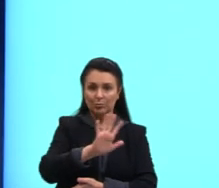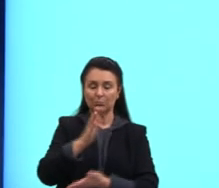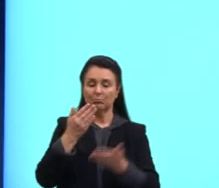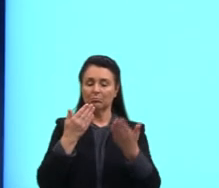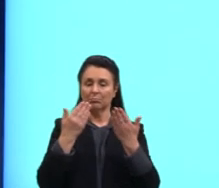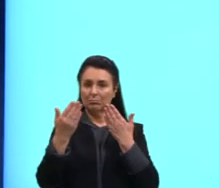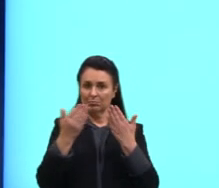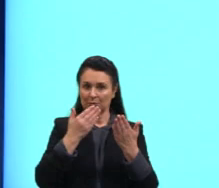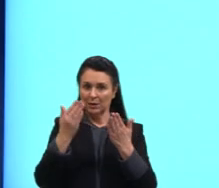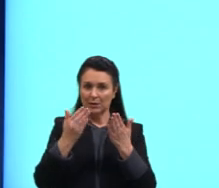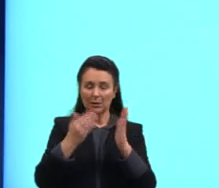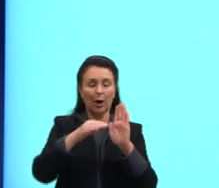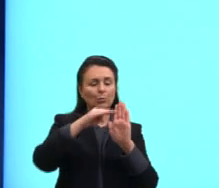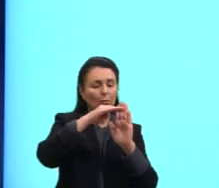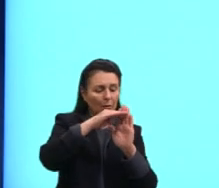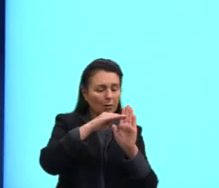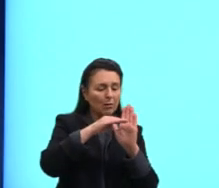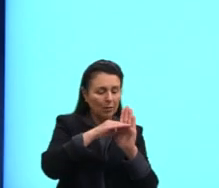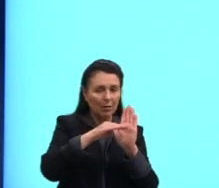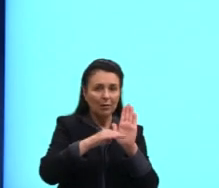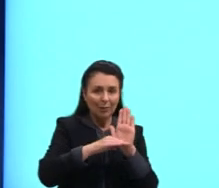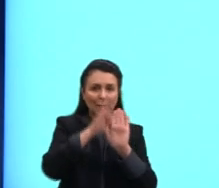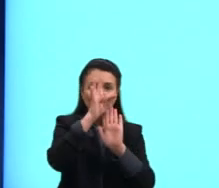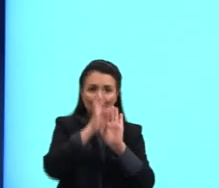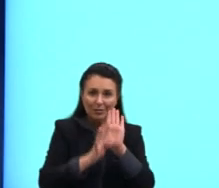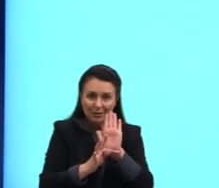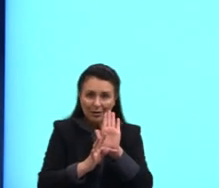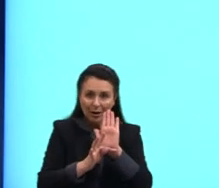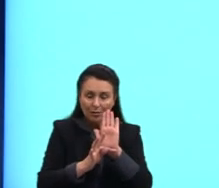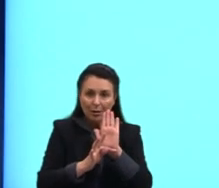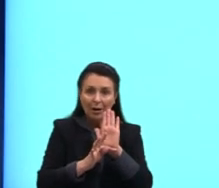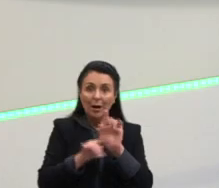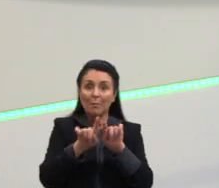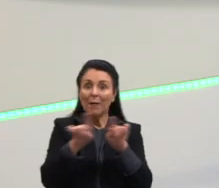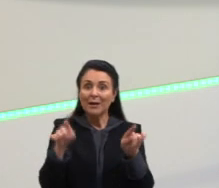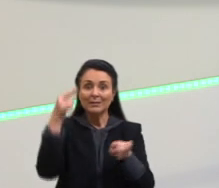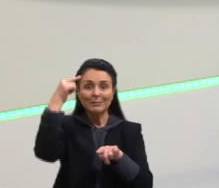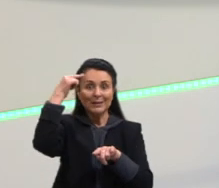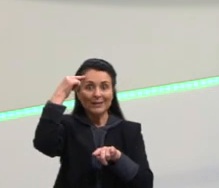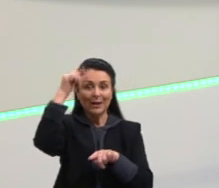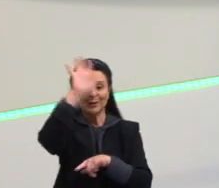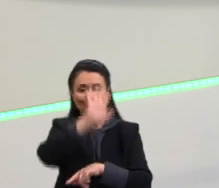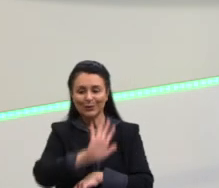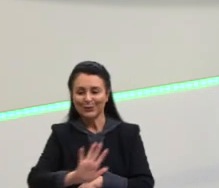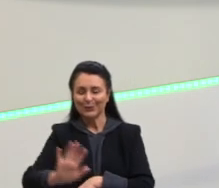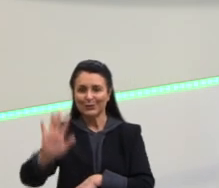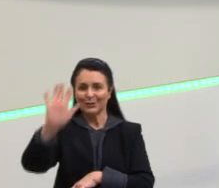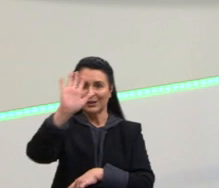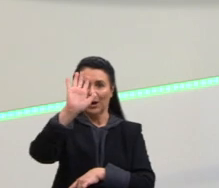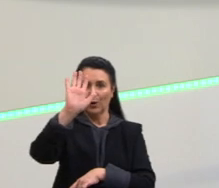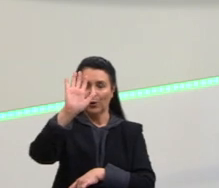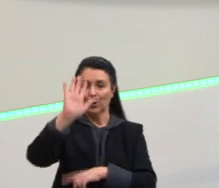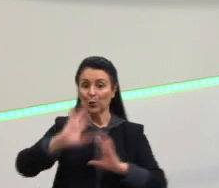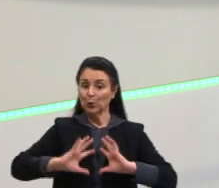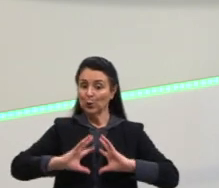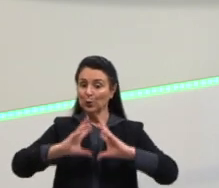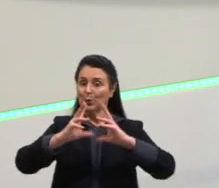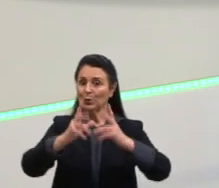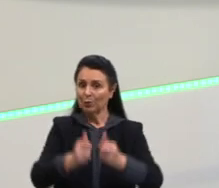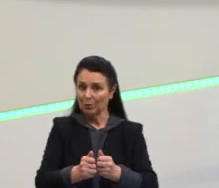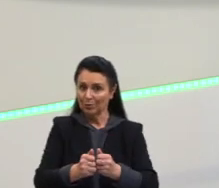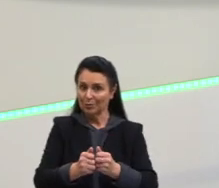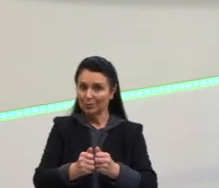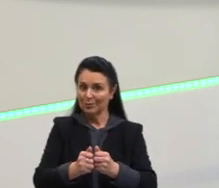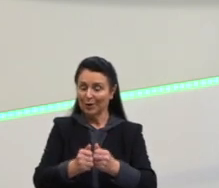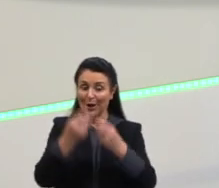analisando as partes que o compõem mas pensado pela totalidade certo então eu